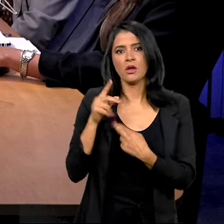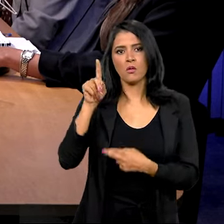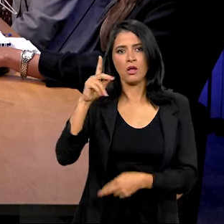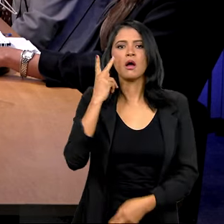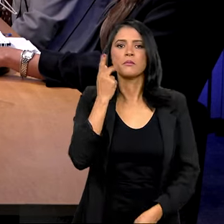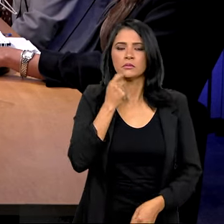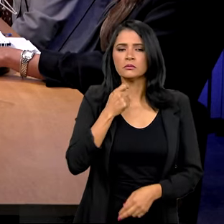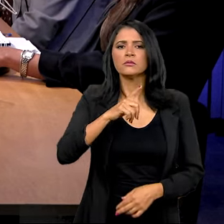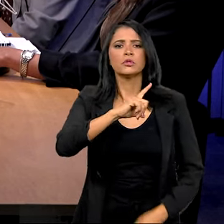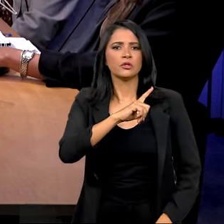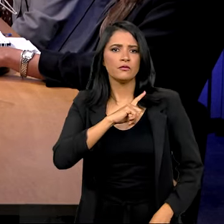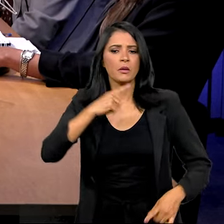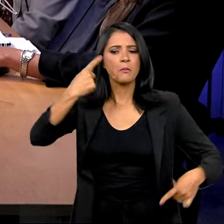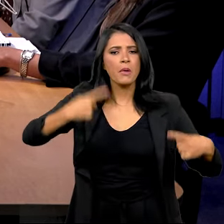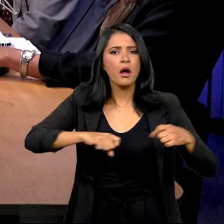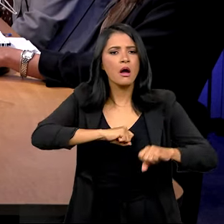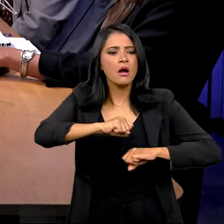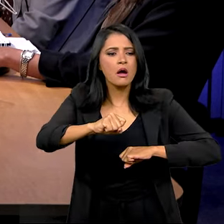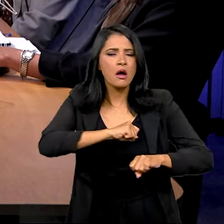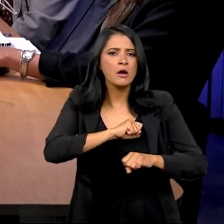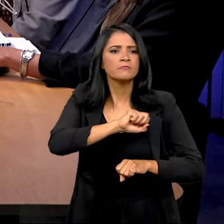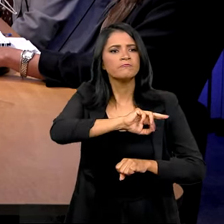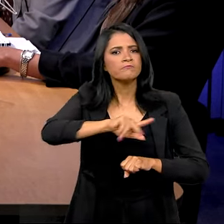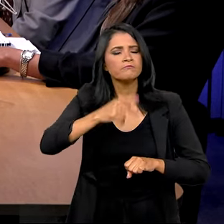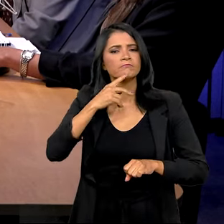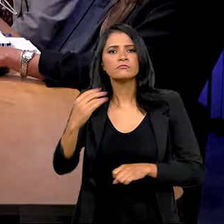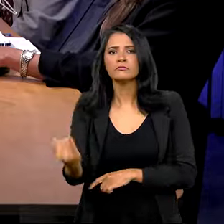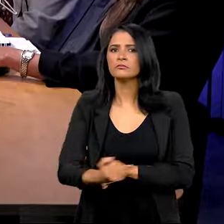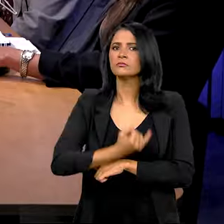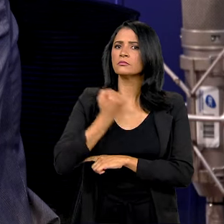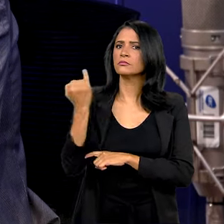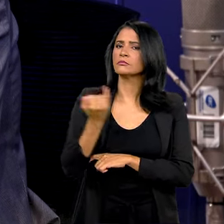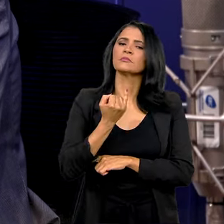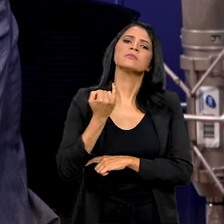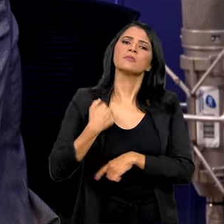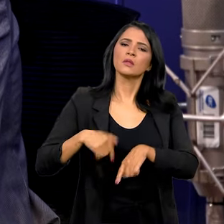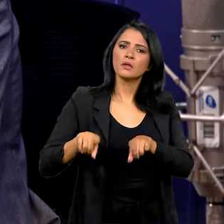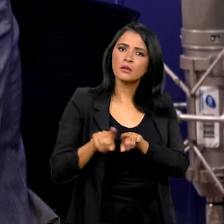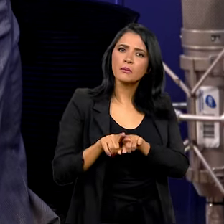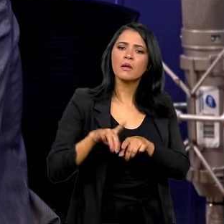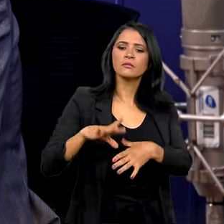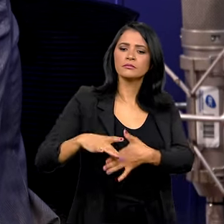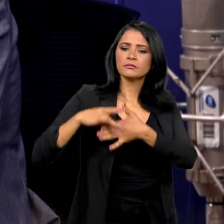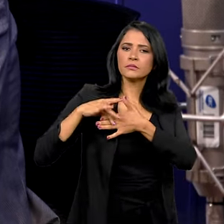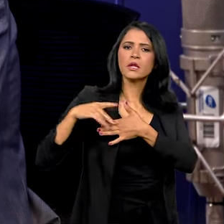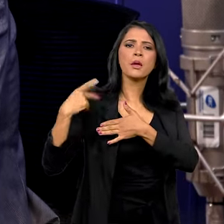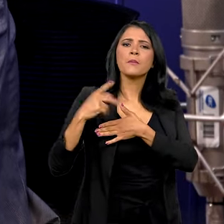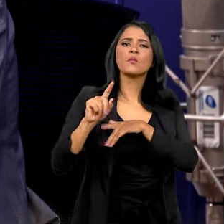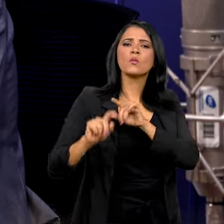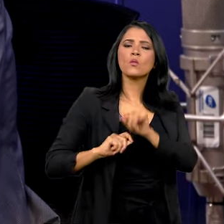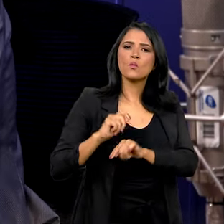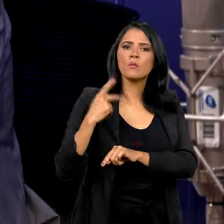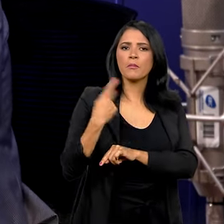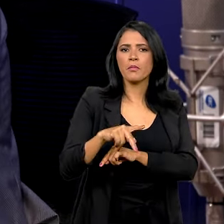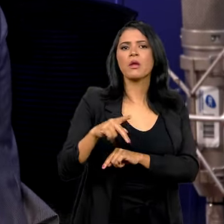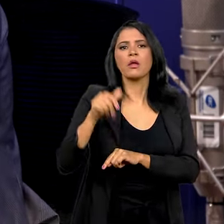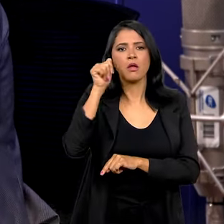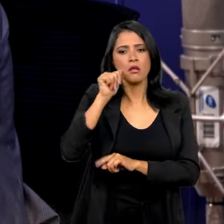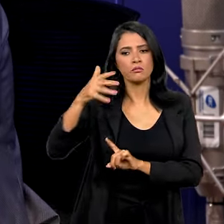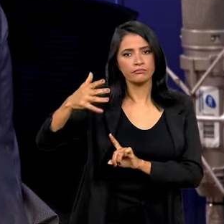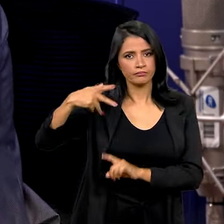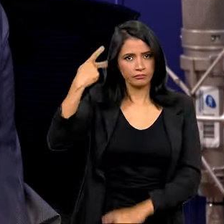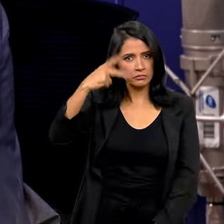Maceió nós tivemos discussões muito eh frutíferas muito substantivas lideradas todas elas pelas